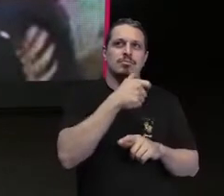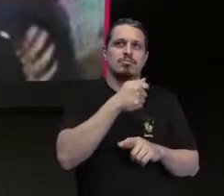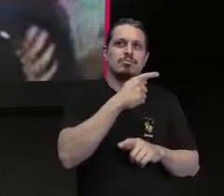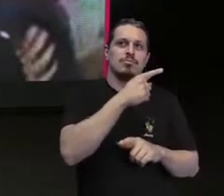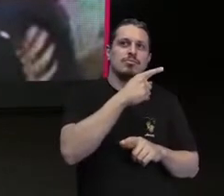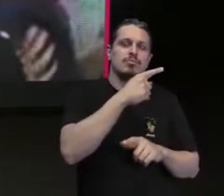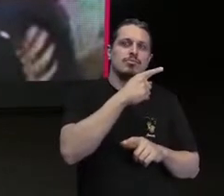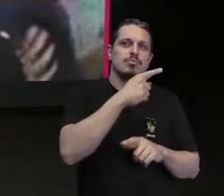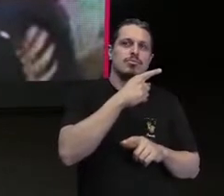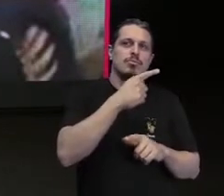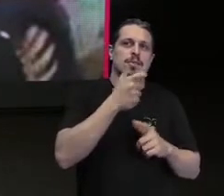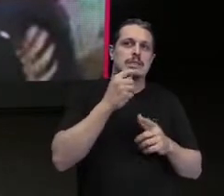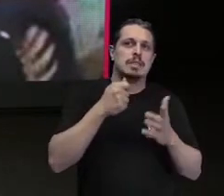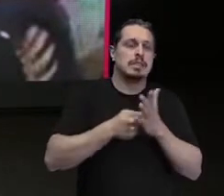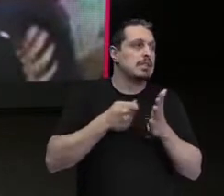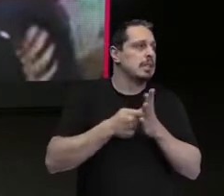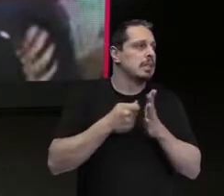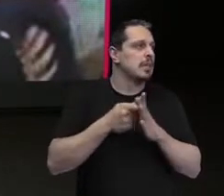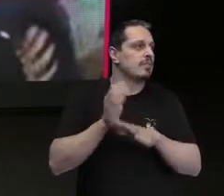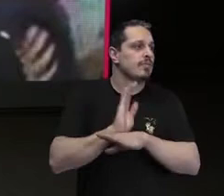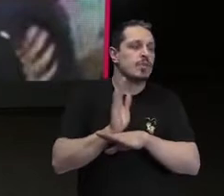Tinha um com umas fotos.